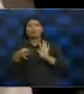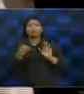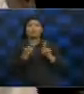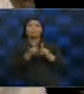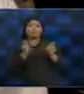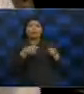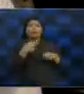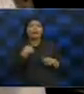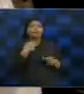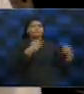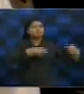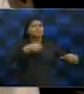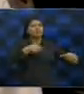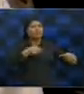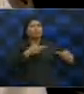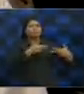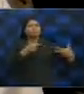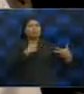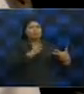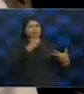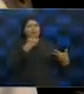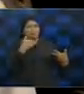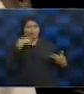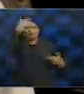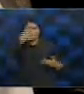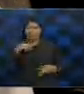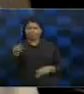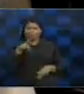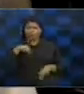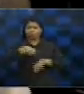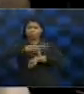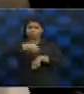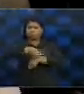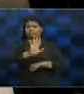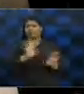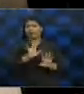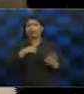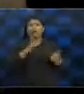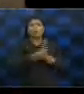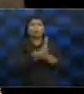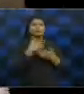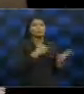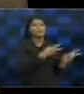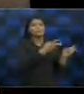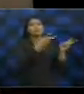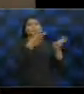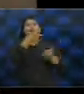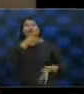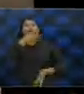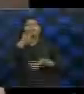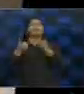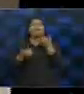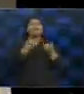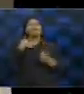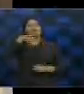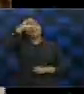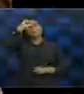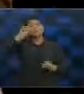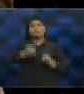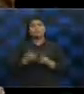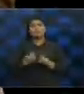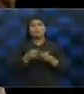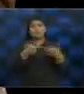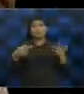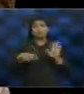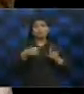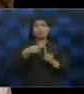para ensinar, eu não sou um professor. Eu aprendo muito com todo mundo e certamente eu vou aprender neste debate mais alguma coisa, de positivo ou de